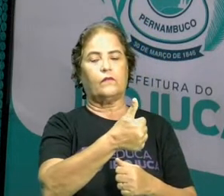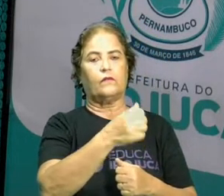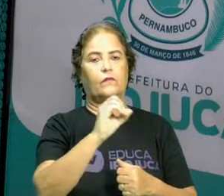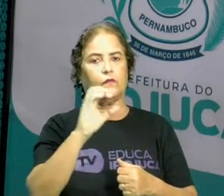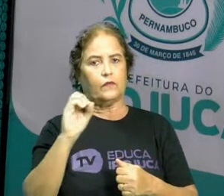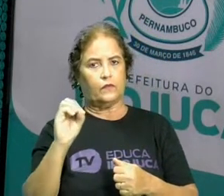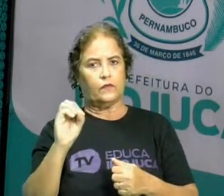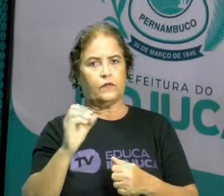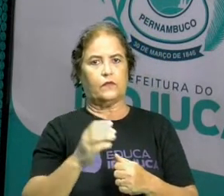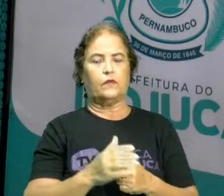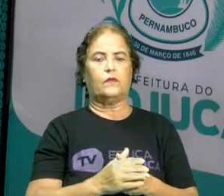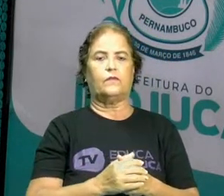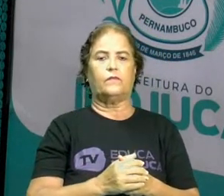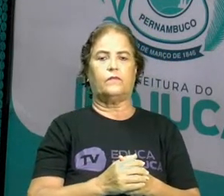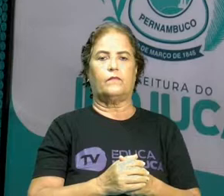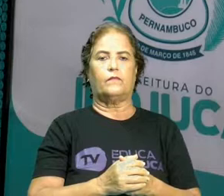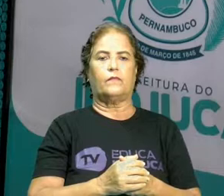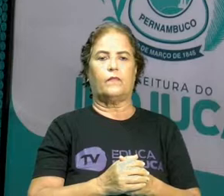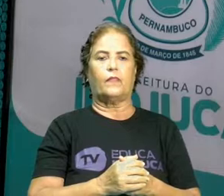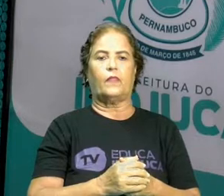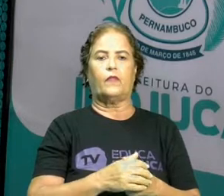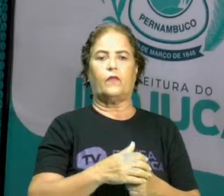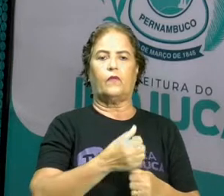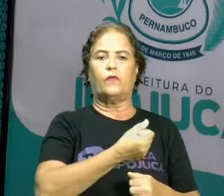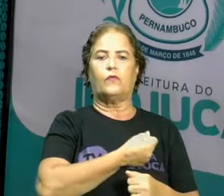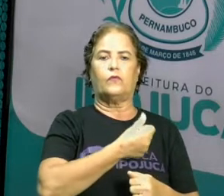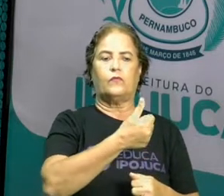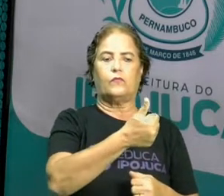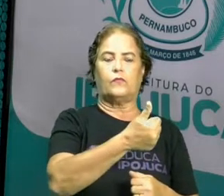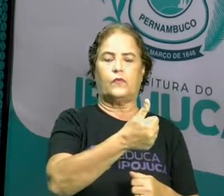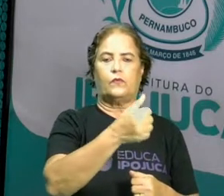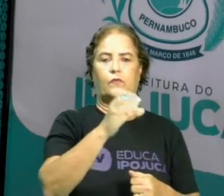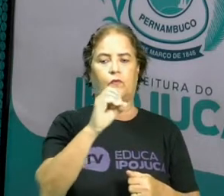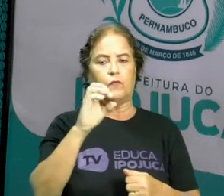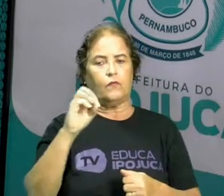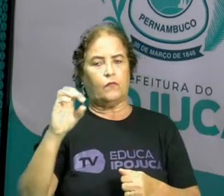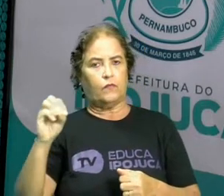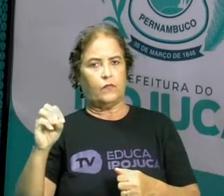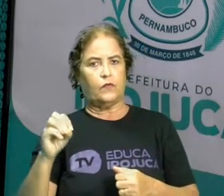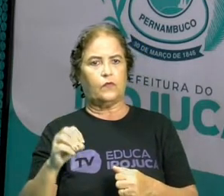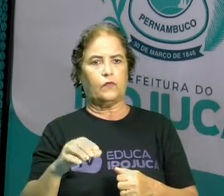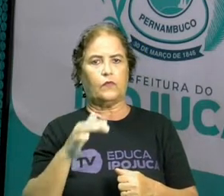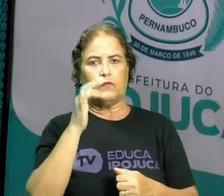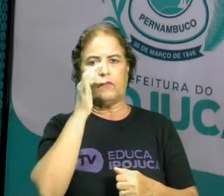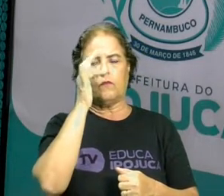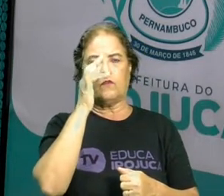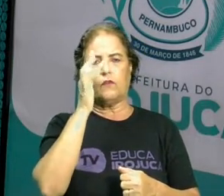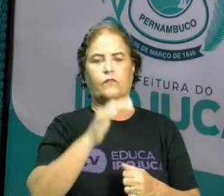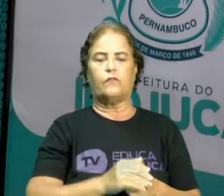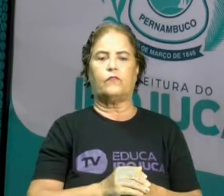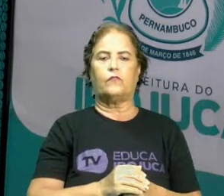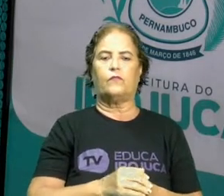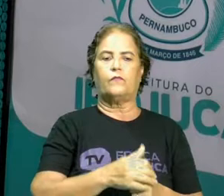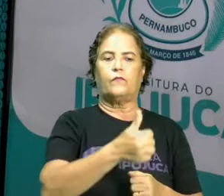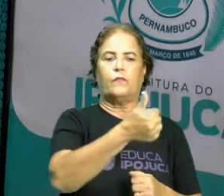o número 1000 por uma flor de lótus. 10 mil por um dedo